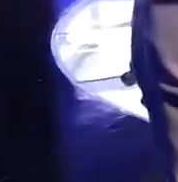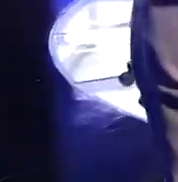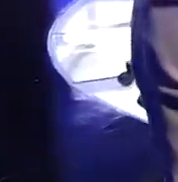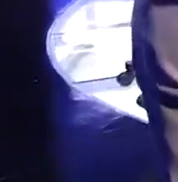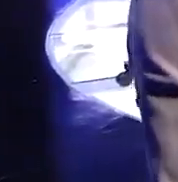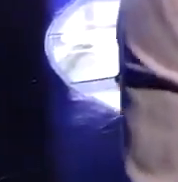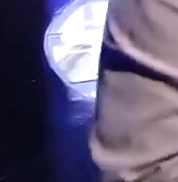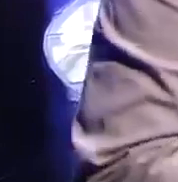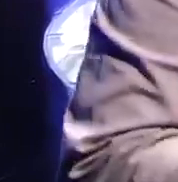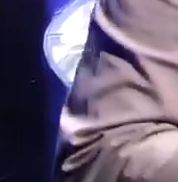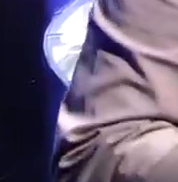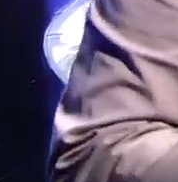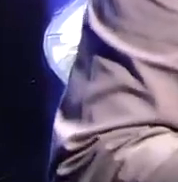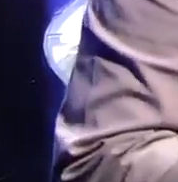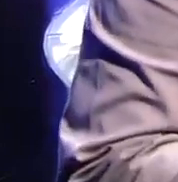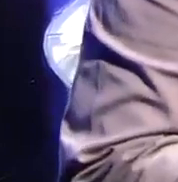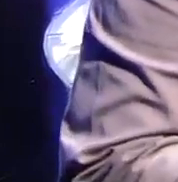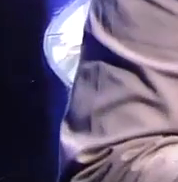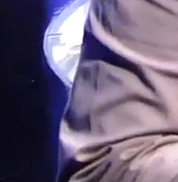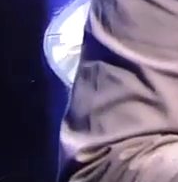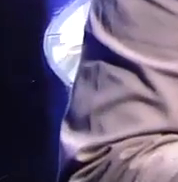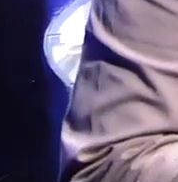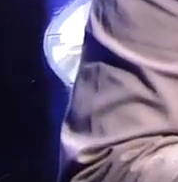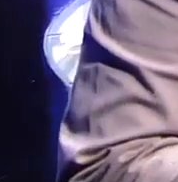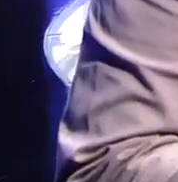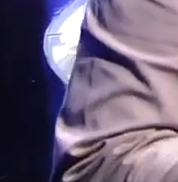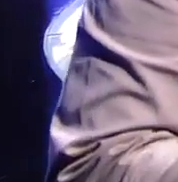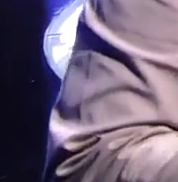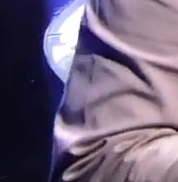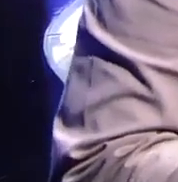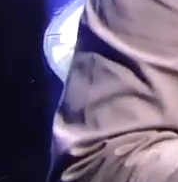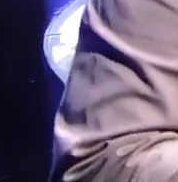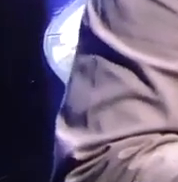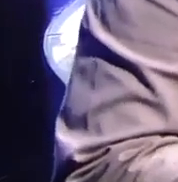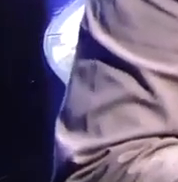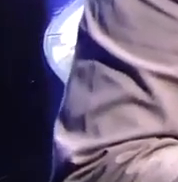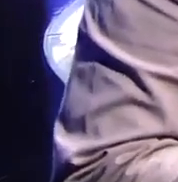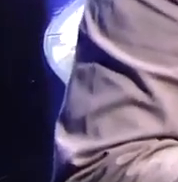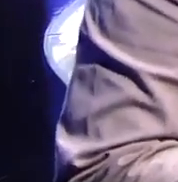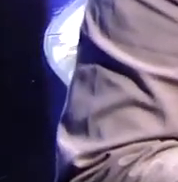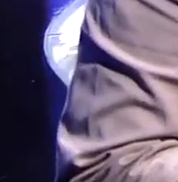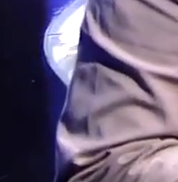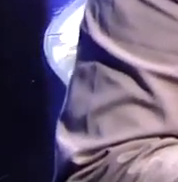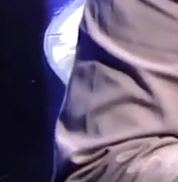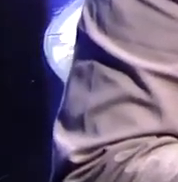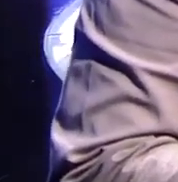vai ver então nessa última participação deles nesse debate. Até daqui a pouco.